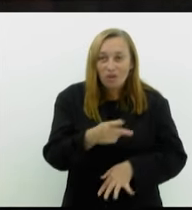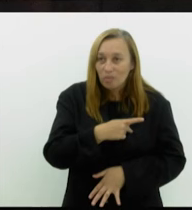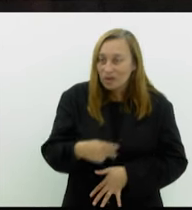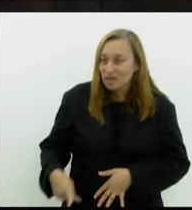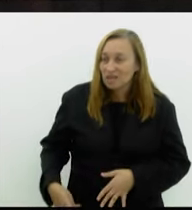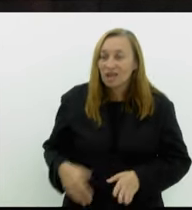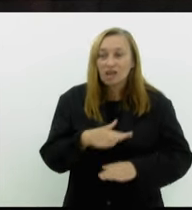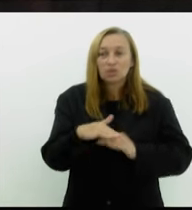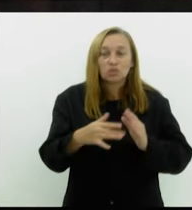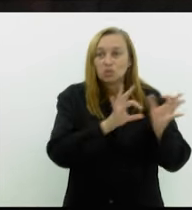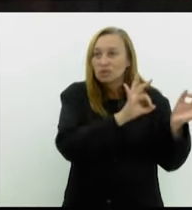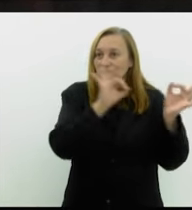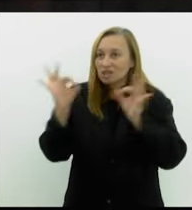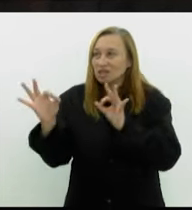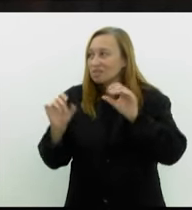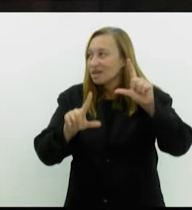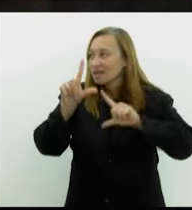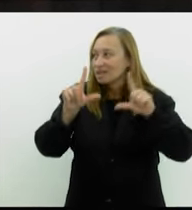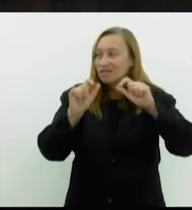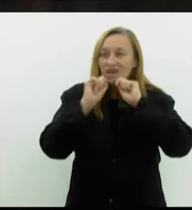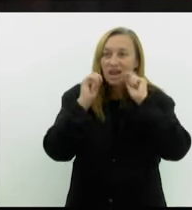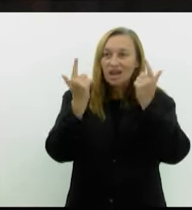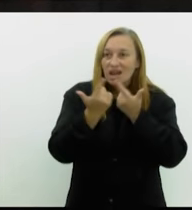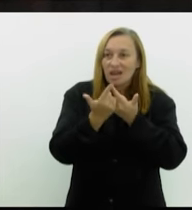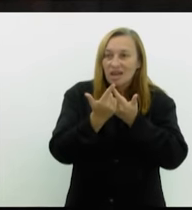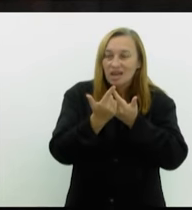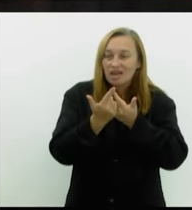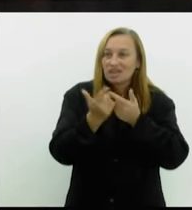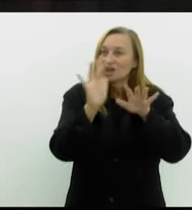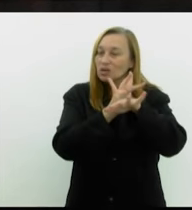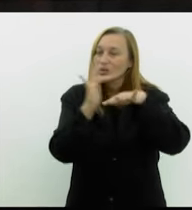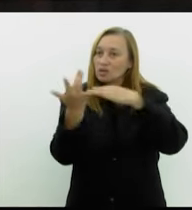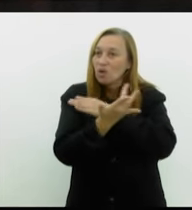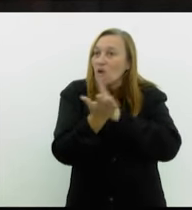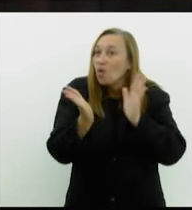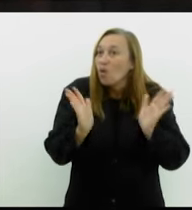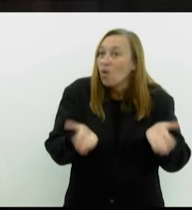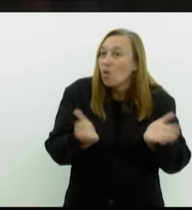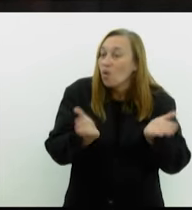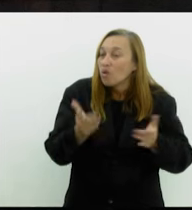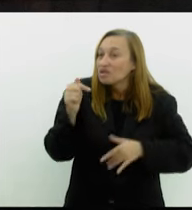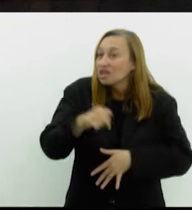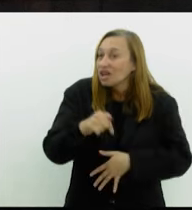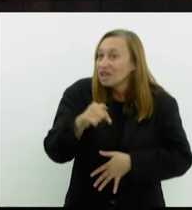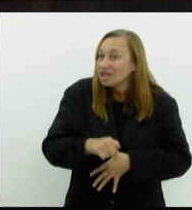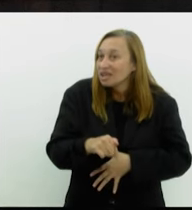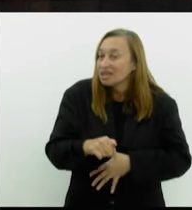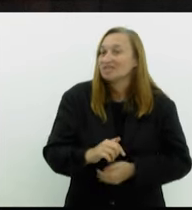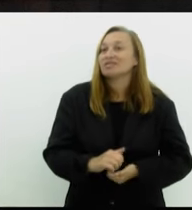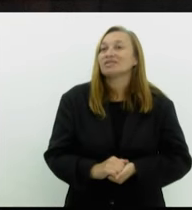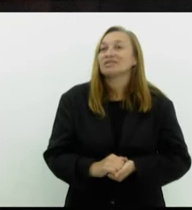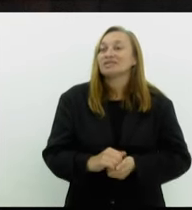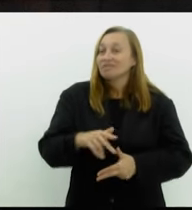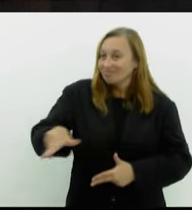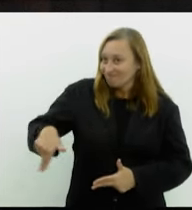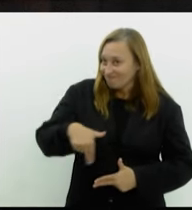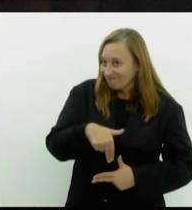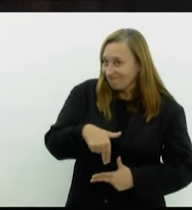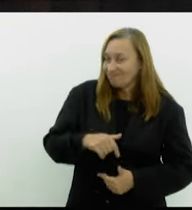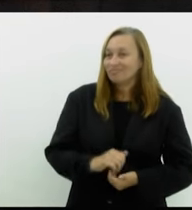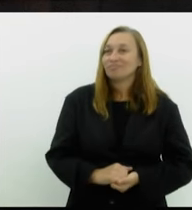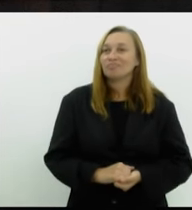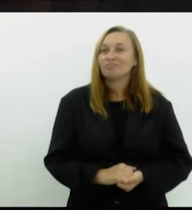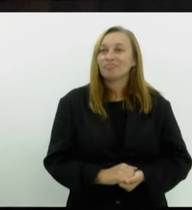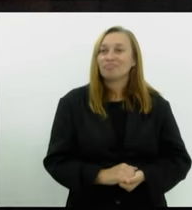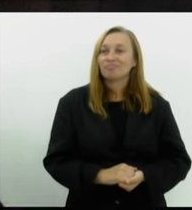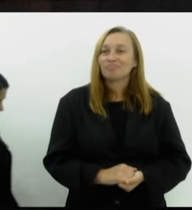que nos assistem pela TV Alerj e redes sociais. Hoje venho aqui a essa tribuna para tratar de